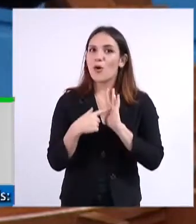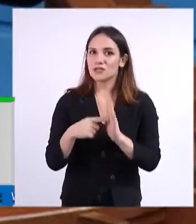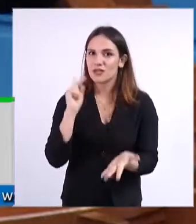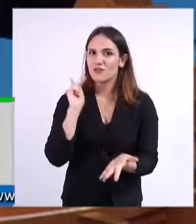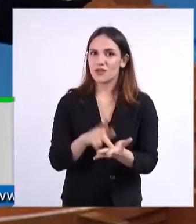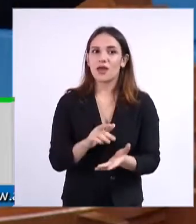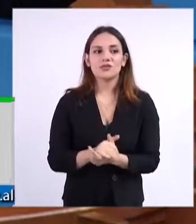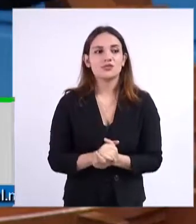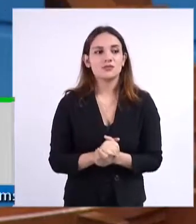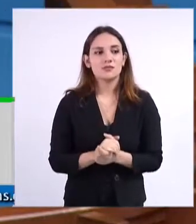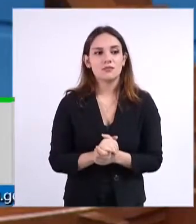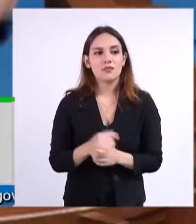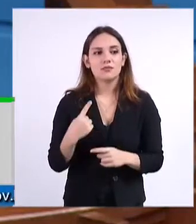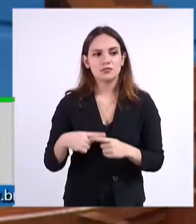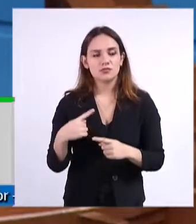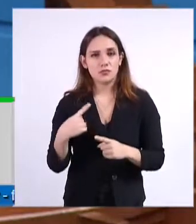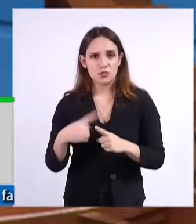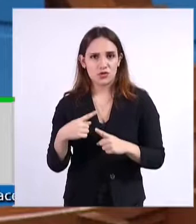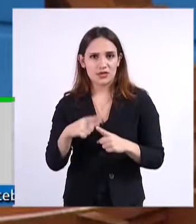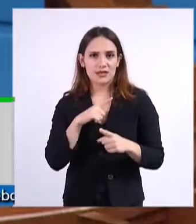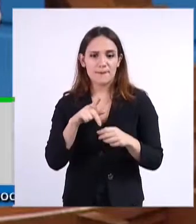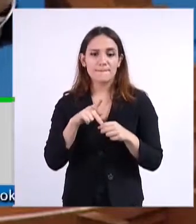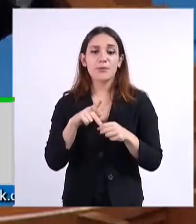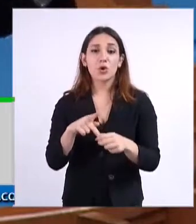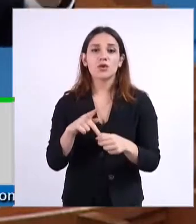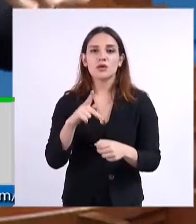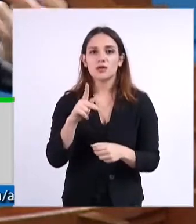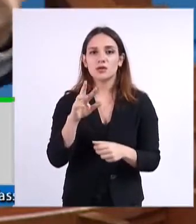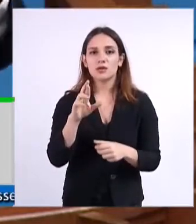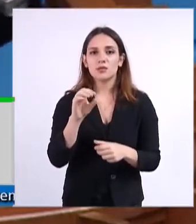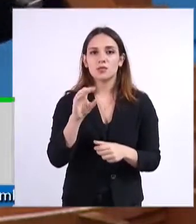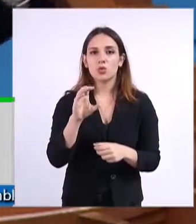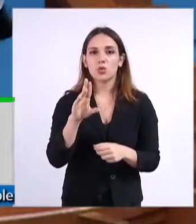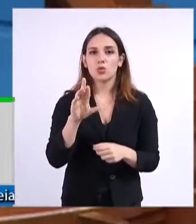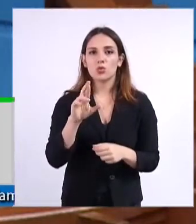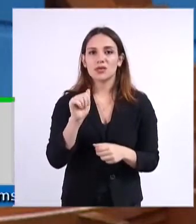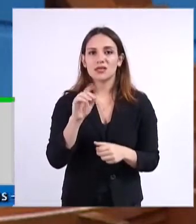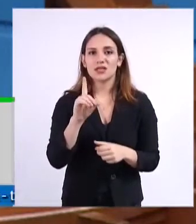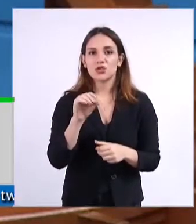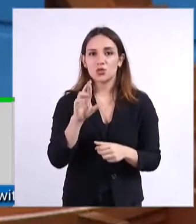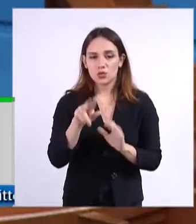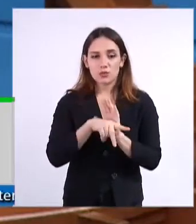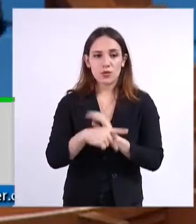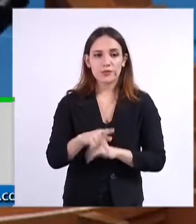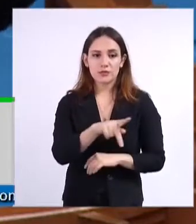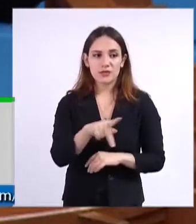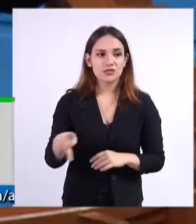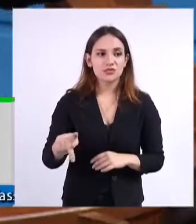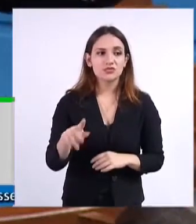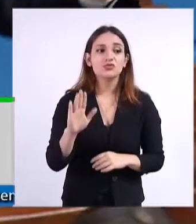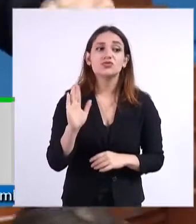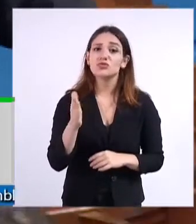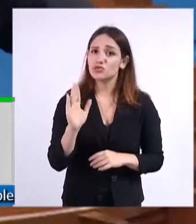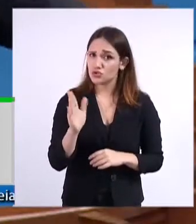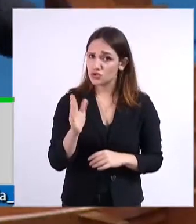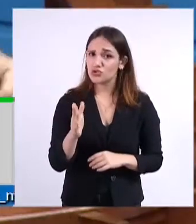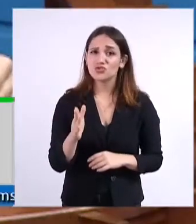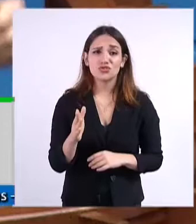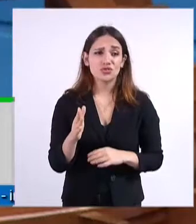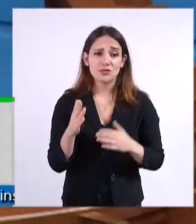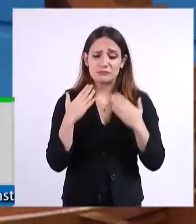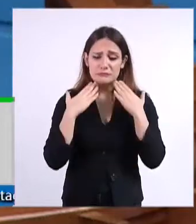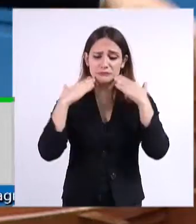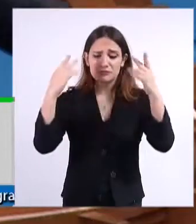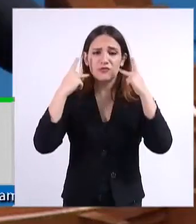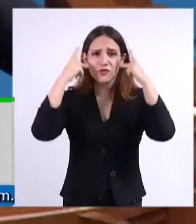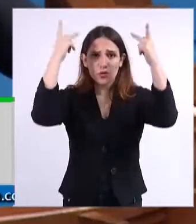meninos lá, os procuradores da República, da Força Tarefa, da Lava Jato, já estão sendo desmoralizados. Olha o